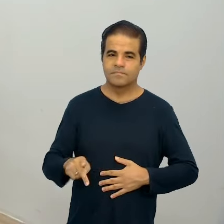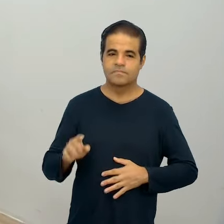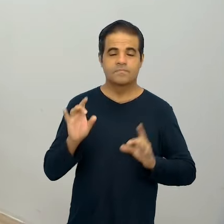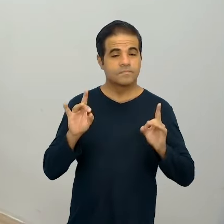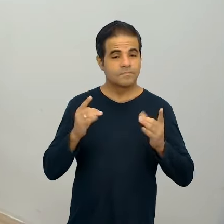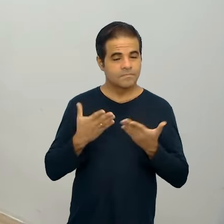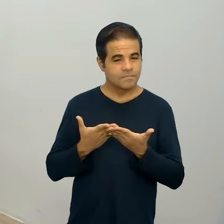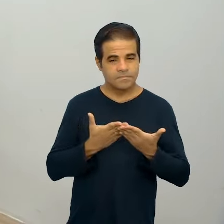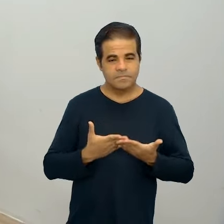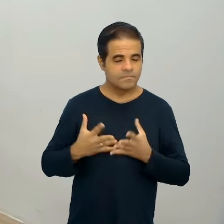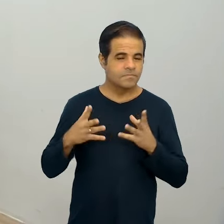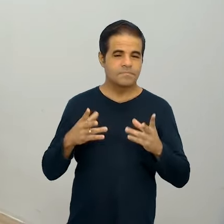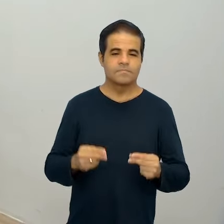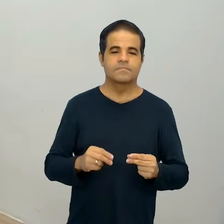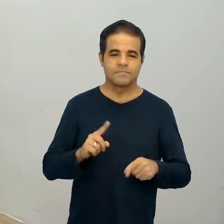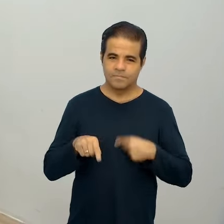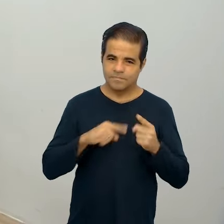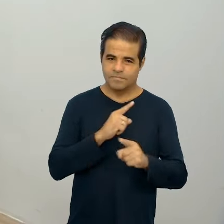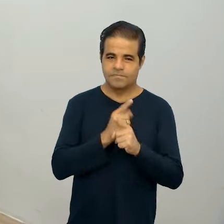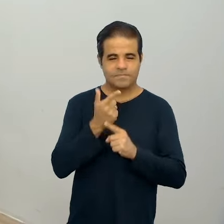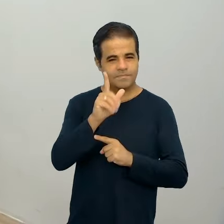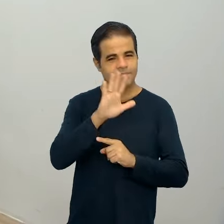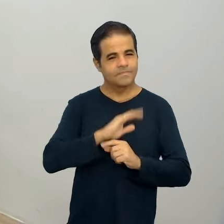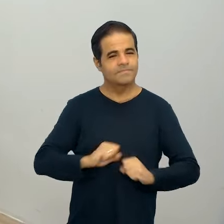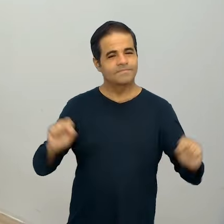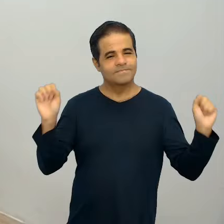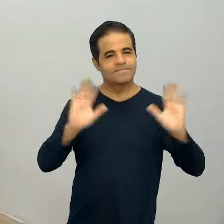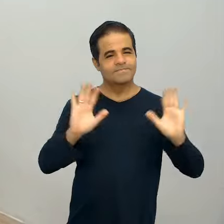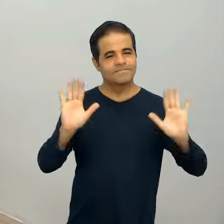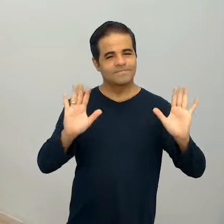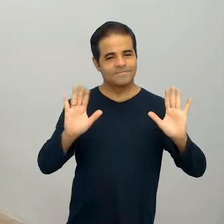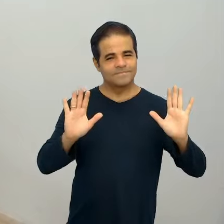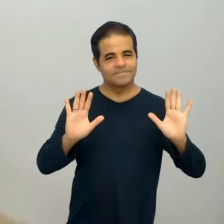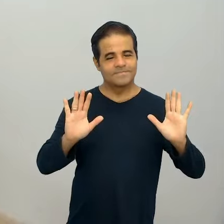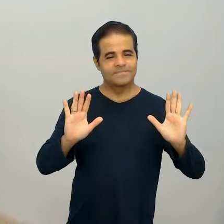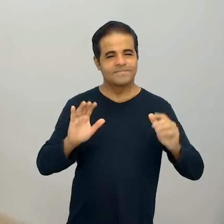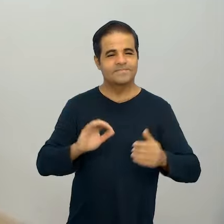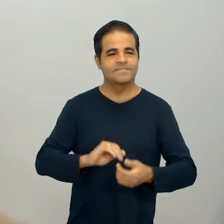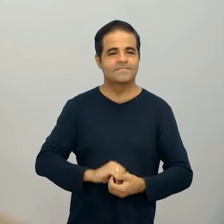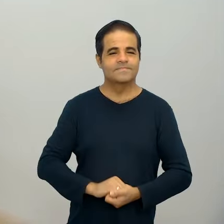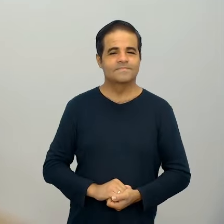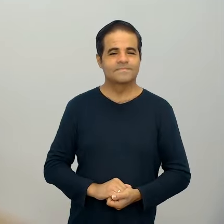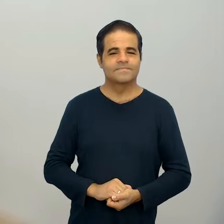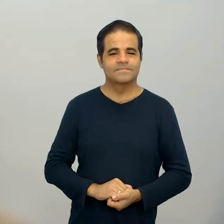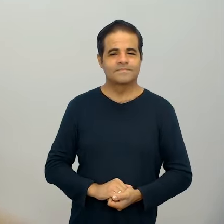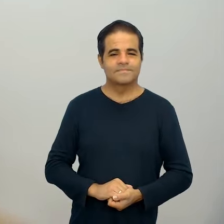Excelente aula aí para todo mundo, e até a próxima. Tchau, tchau. Até a próxima. Tudo de bom.